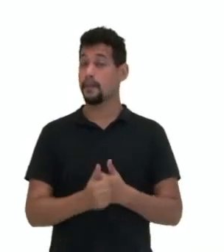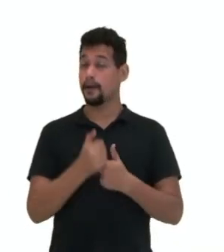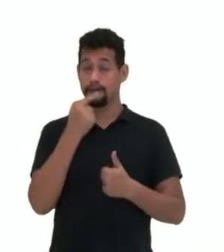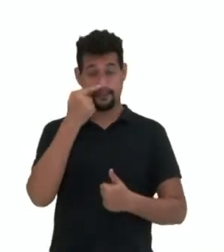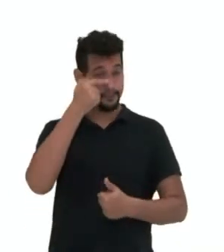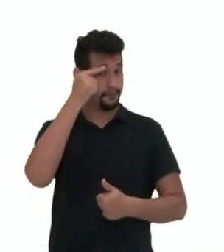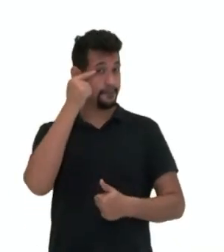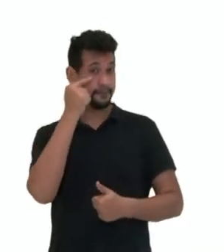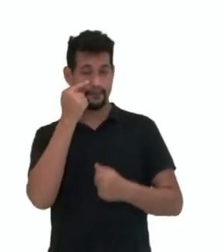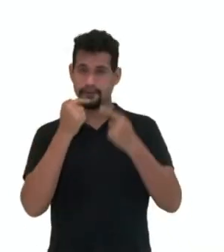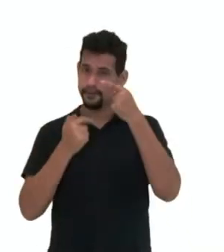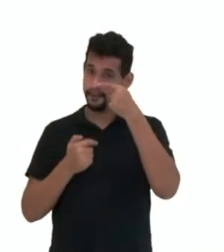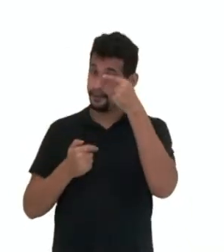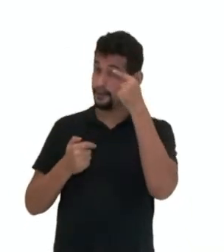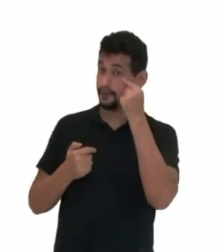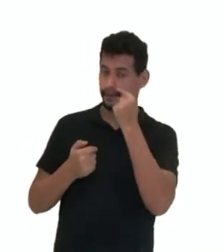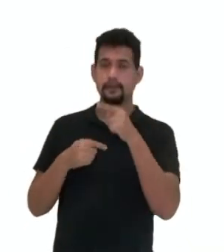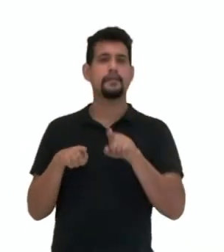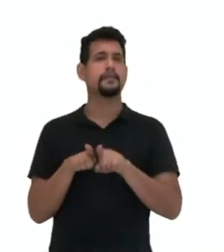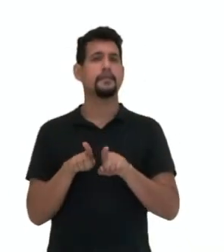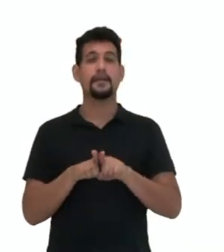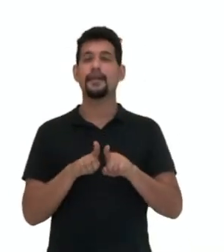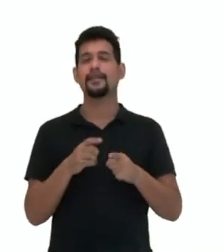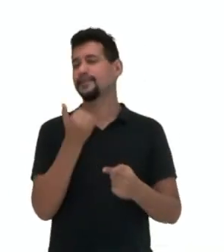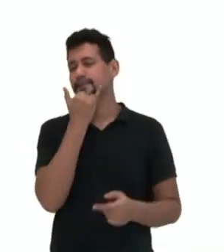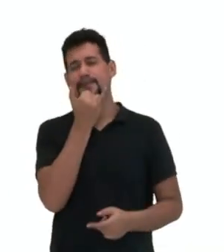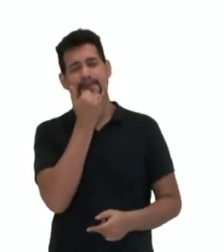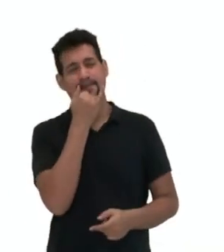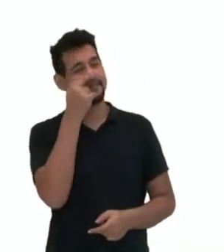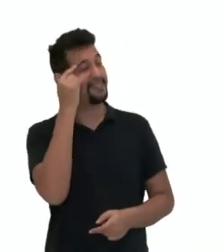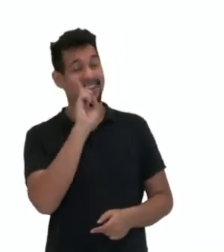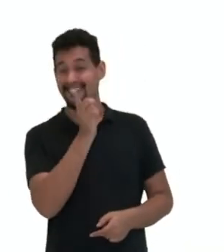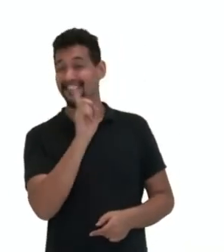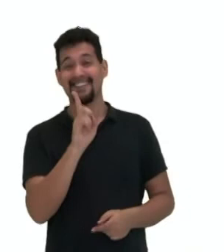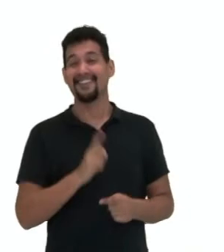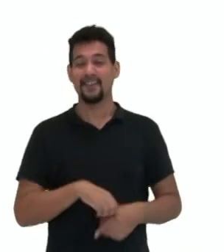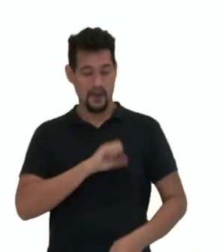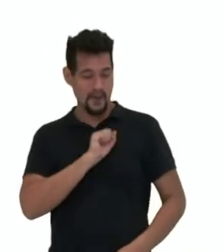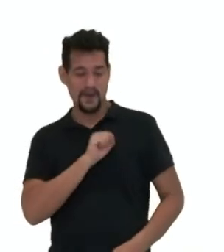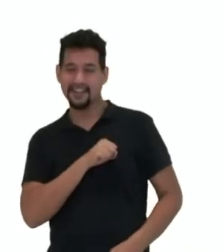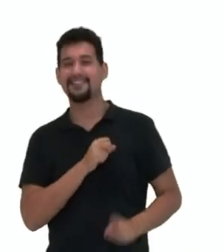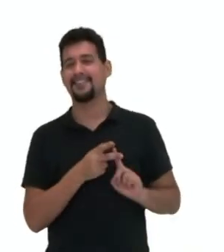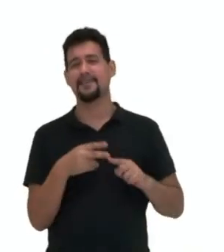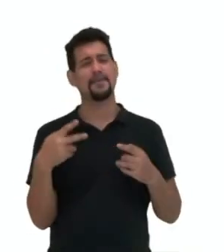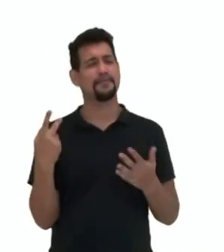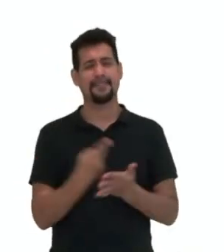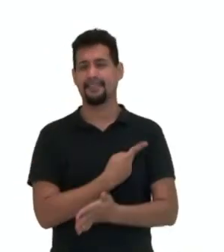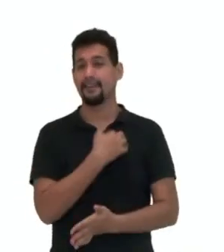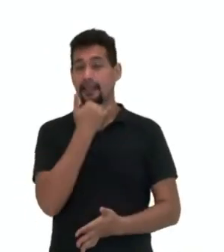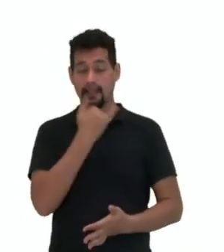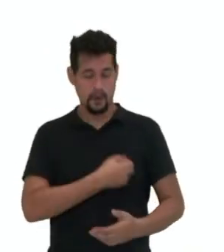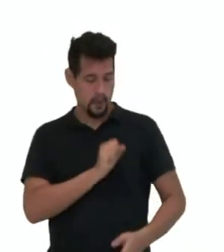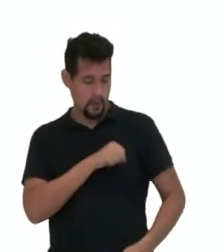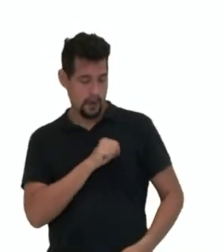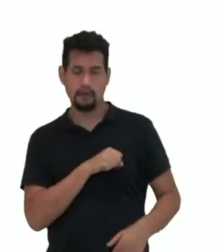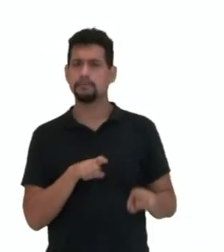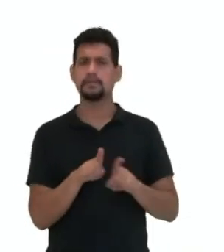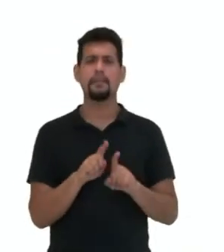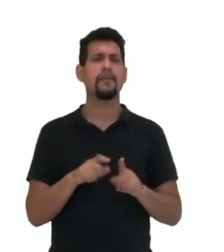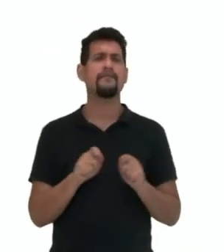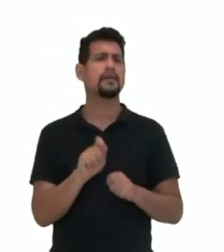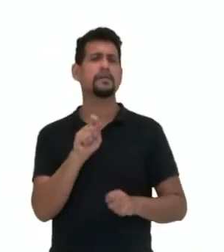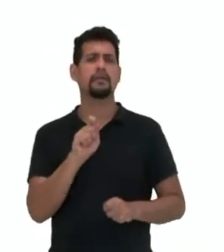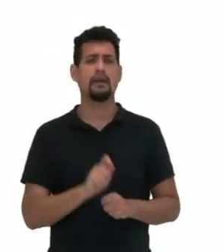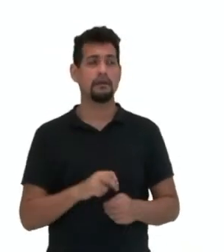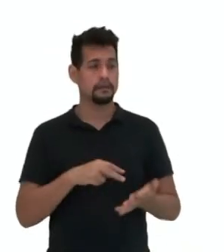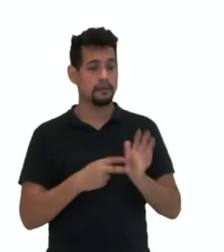olhos. Dos olhos não, dos órgãos, né? Por exemplo, do coração, ele fica ao redor do coração. O que ele faz?